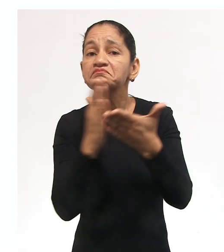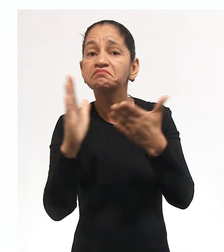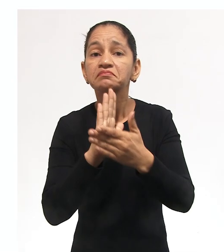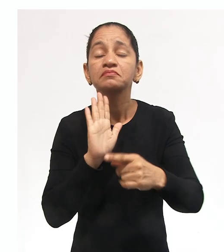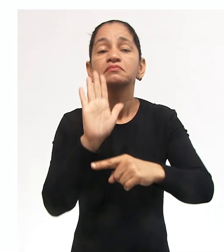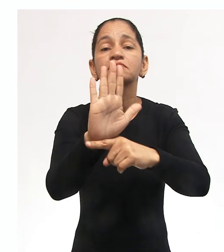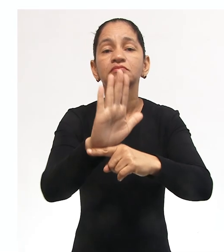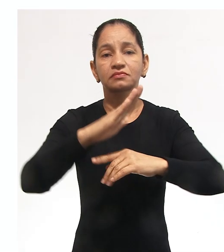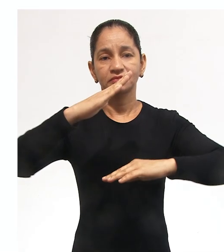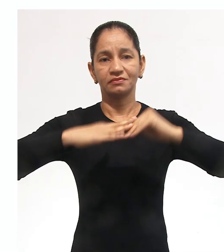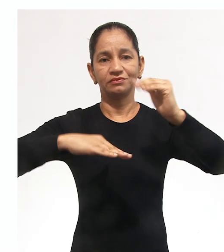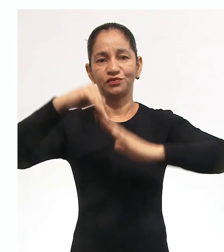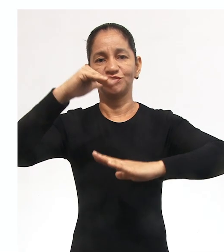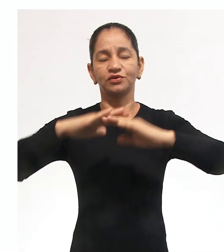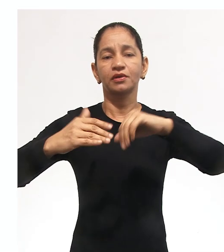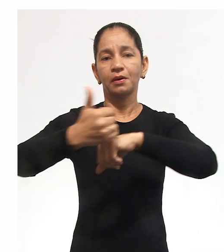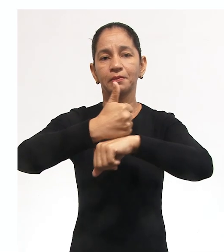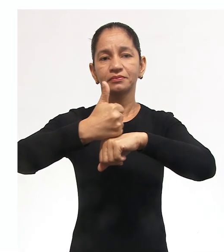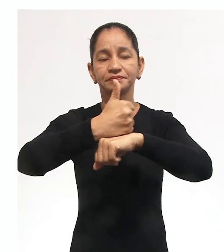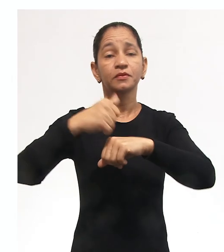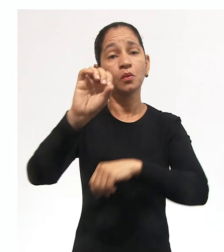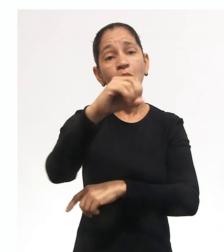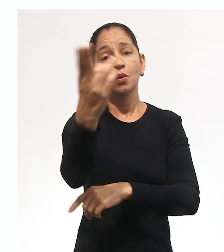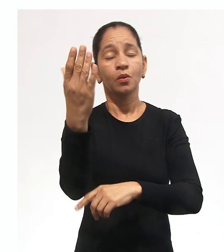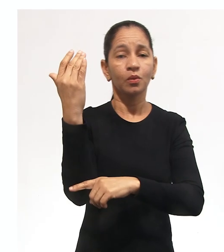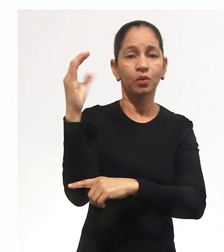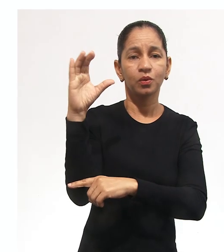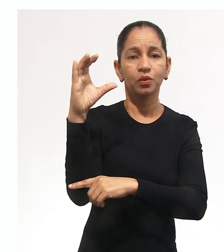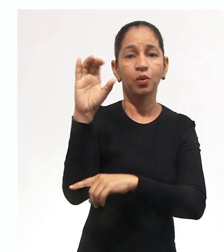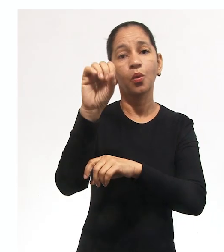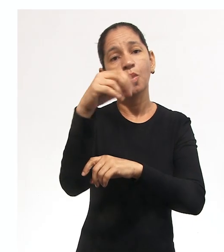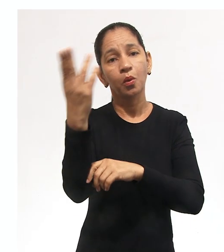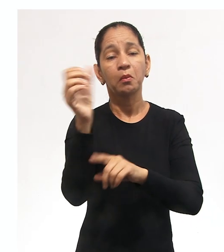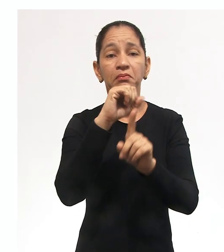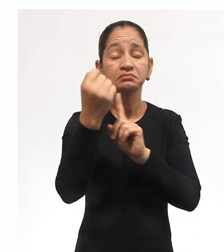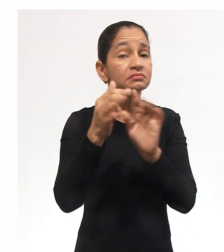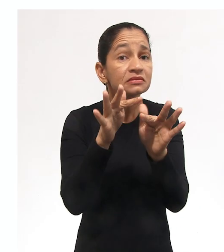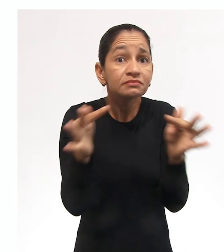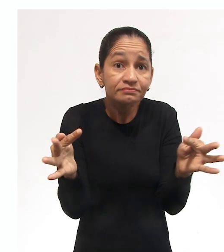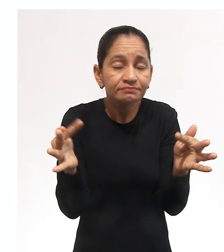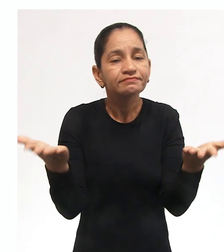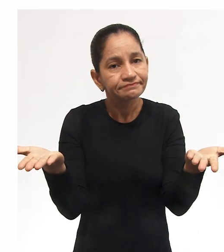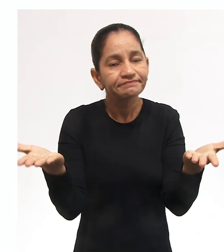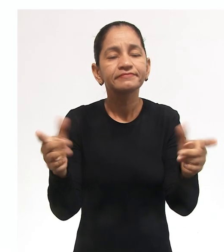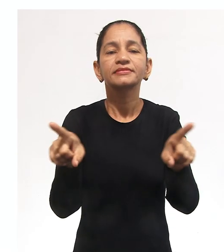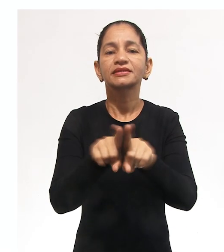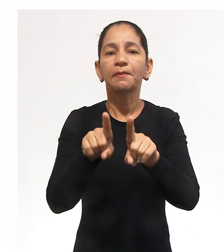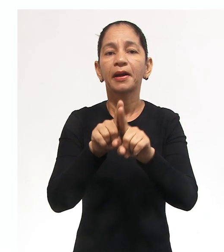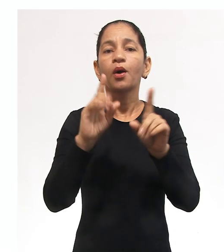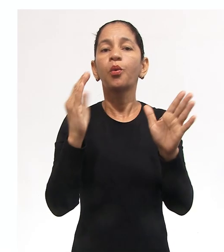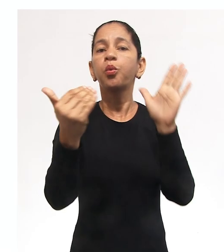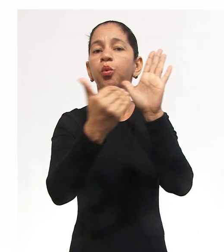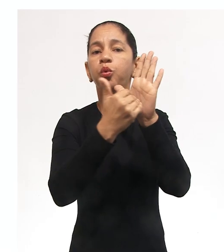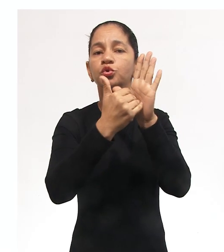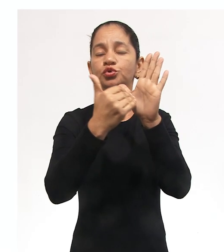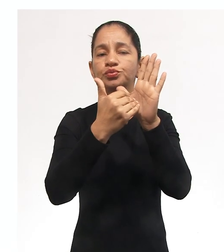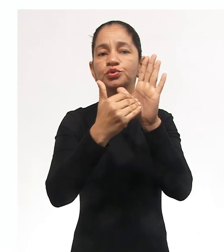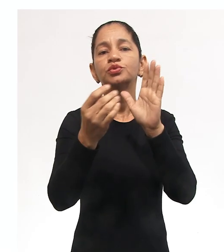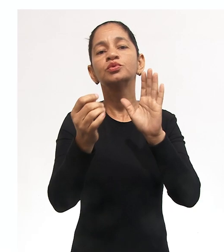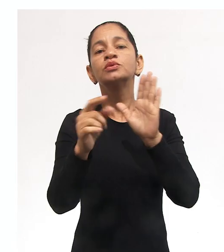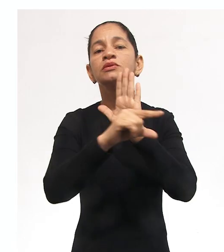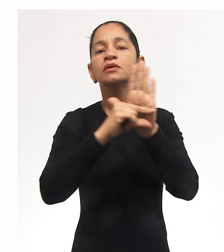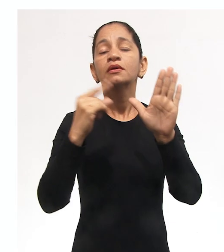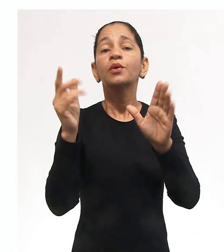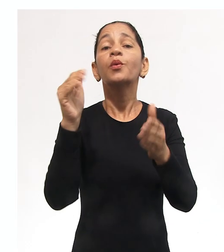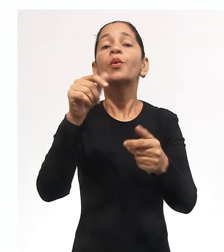prática profissional, para a ciência ou para a sociedade. E por último, né, fechando, a